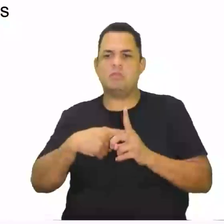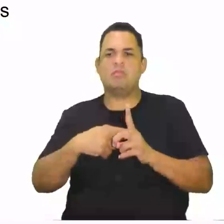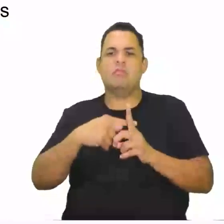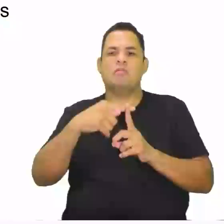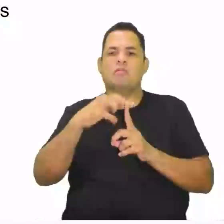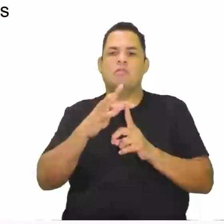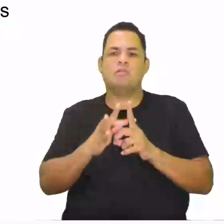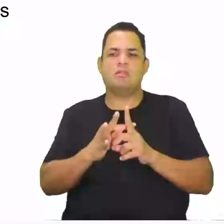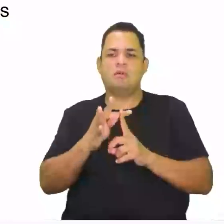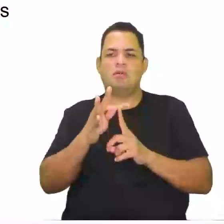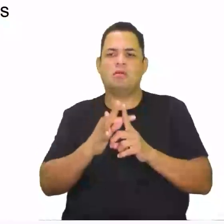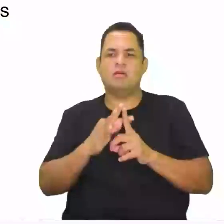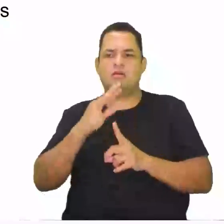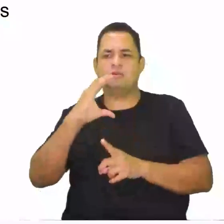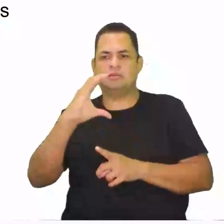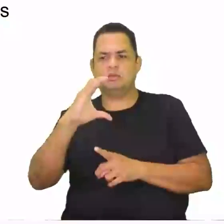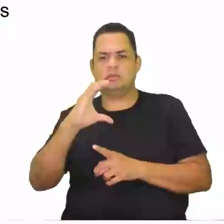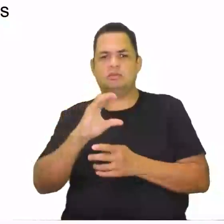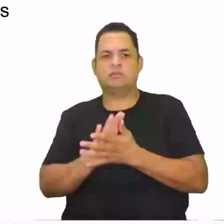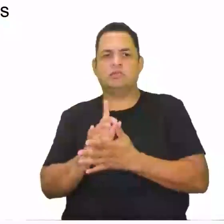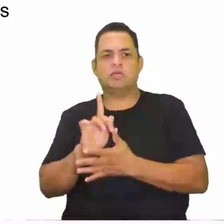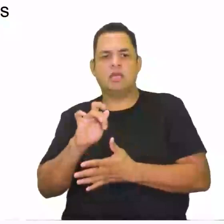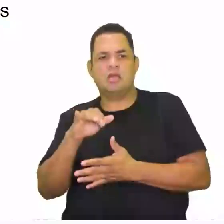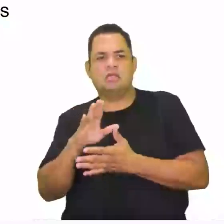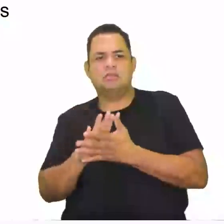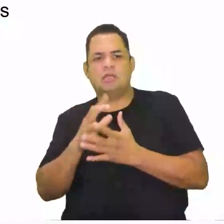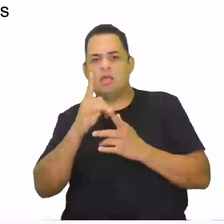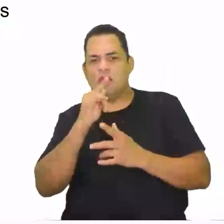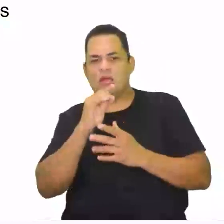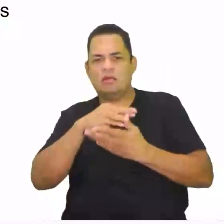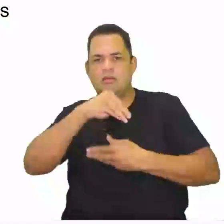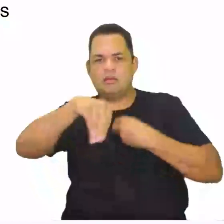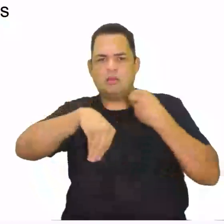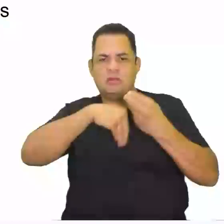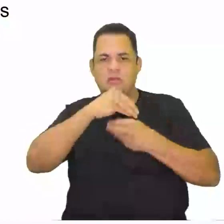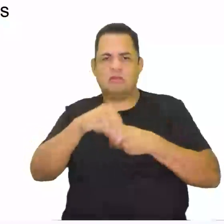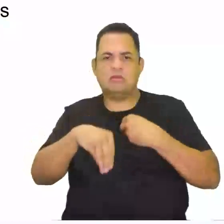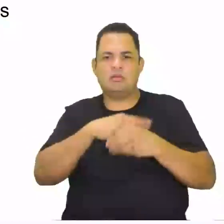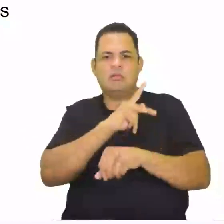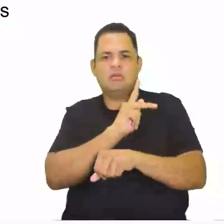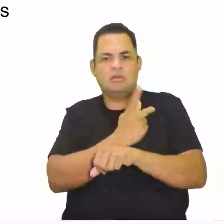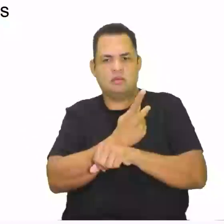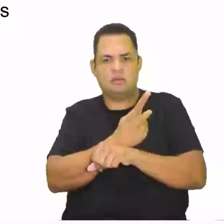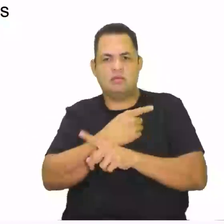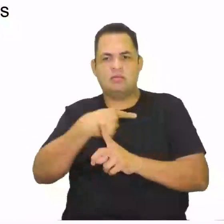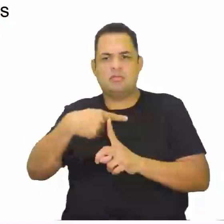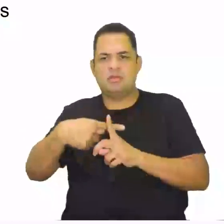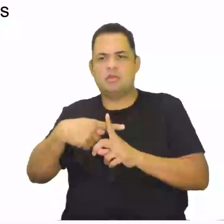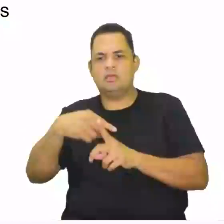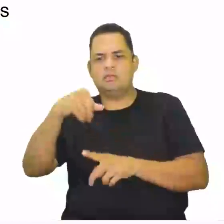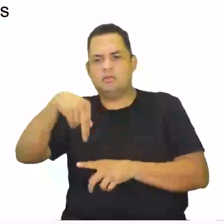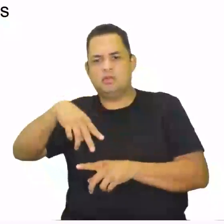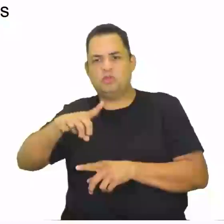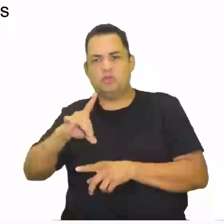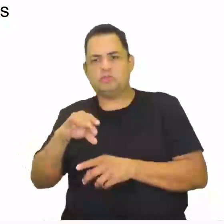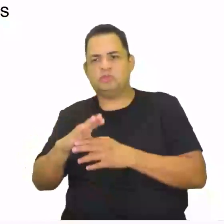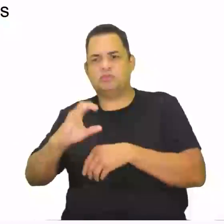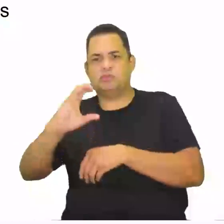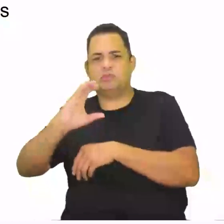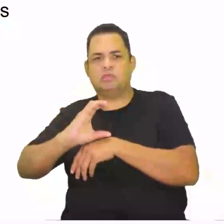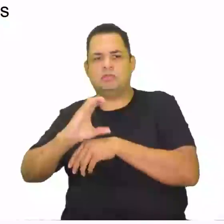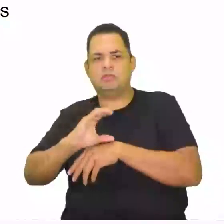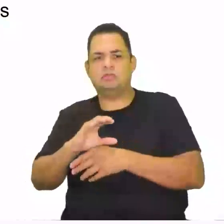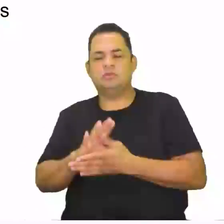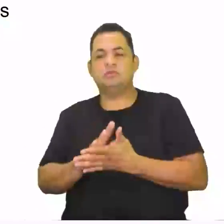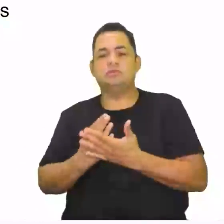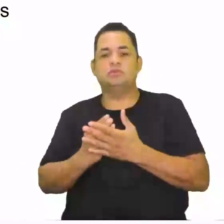água. Você transforma o carvão com a água em gás de água, que é uma mistura de hidrogênio e monóxido de carbono,